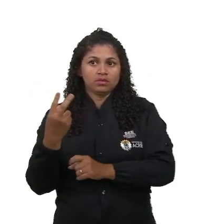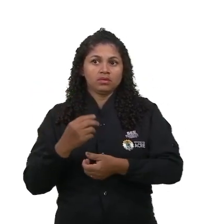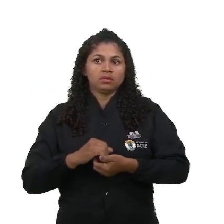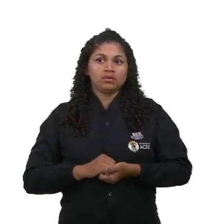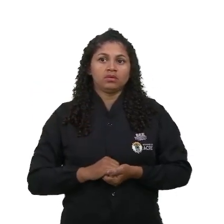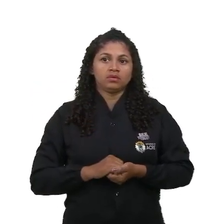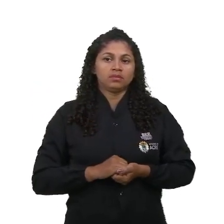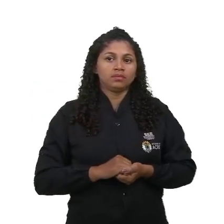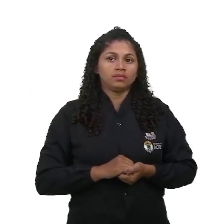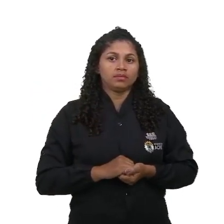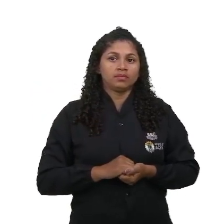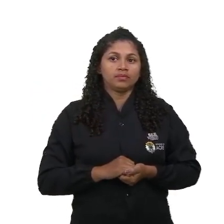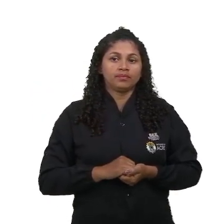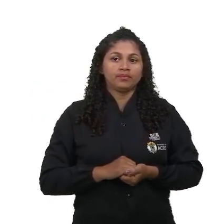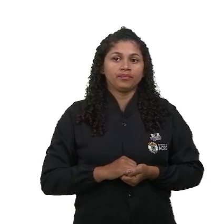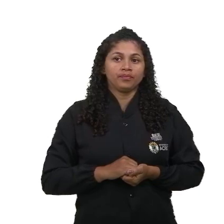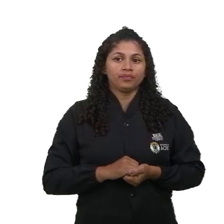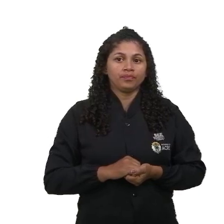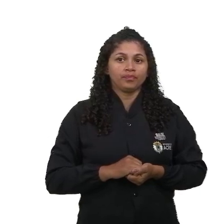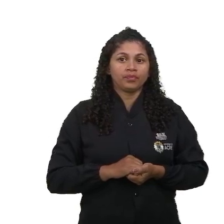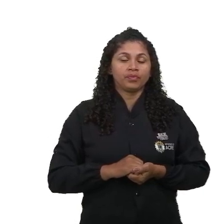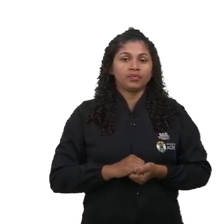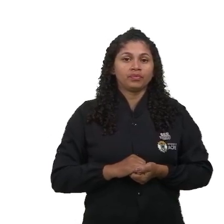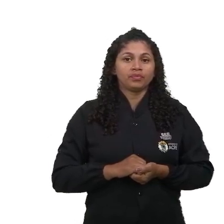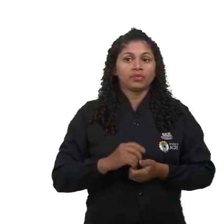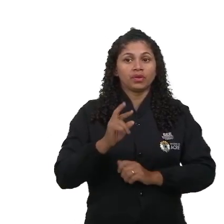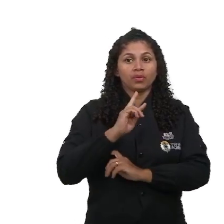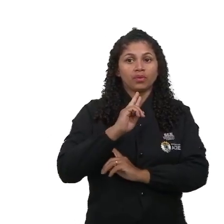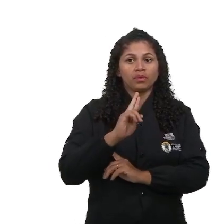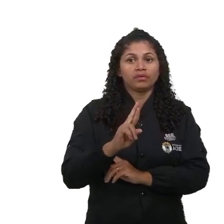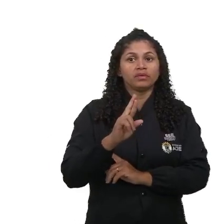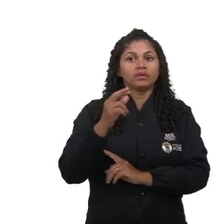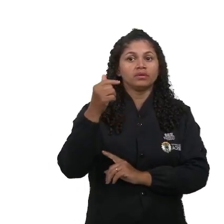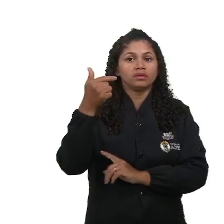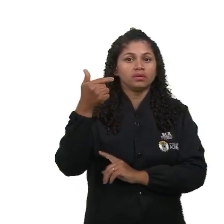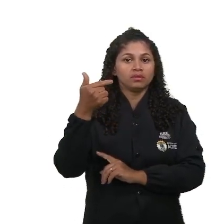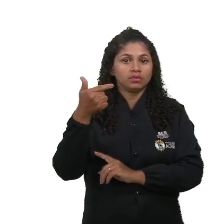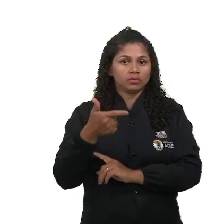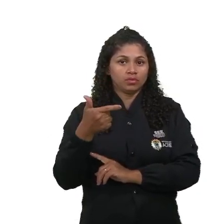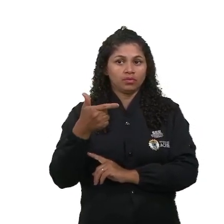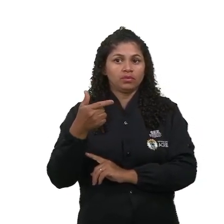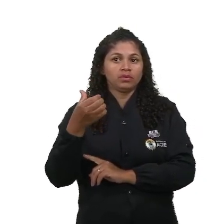E eu obtenho esse vetor, 2, 6, 4.